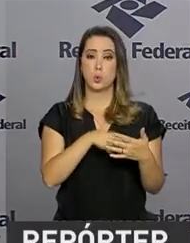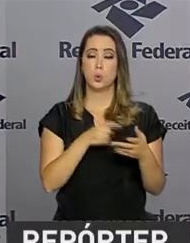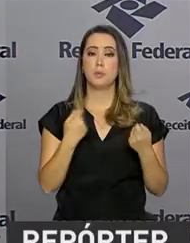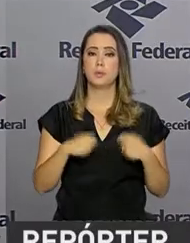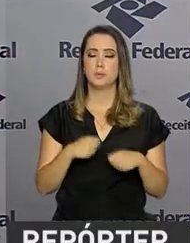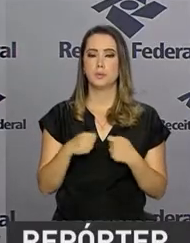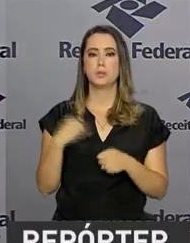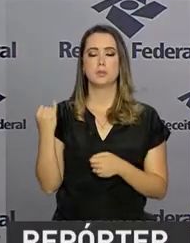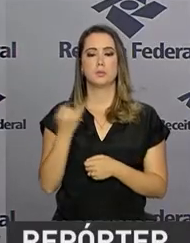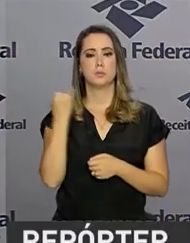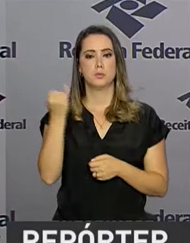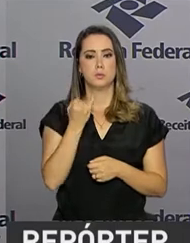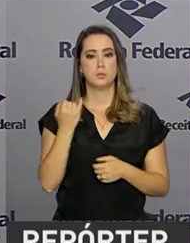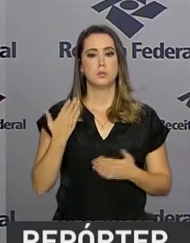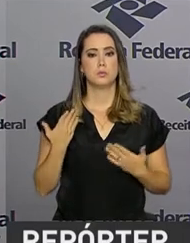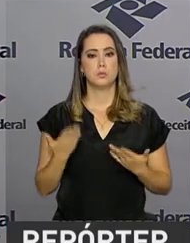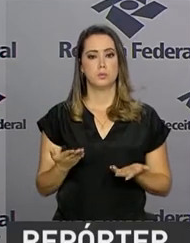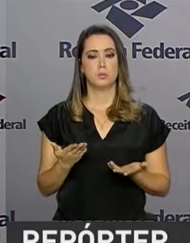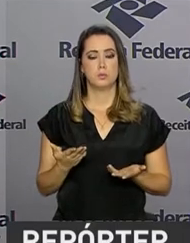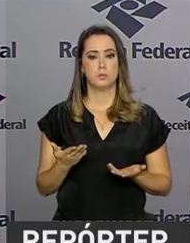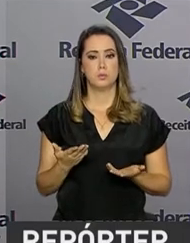importante que ele